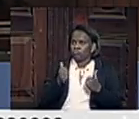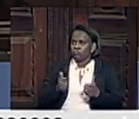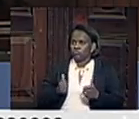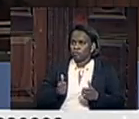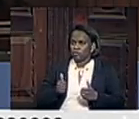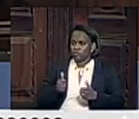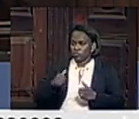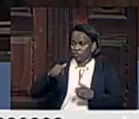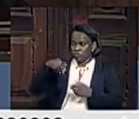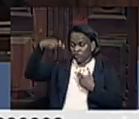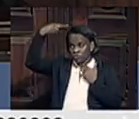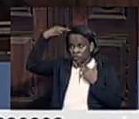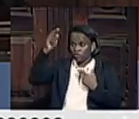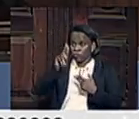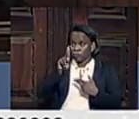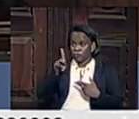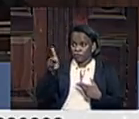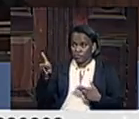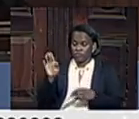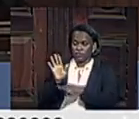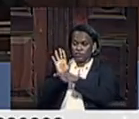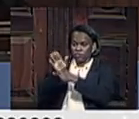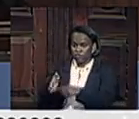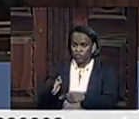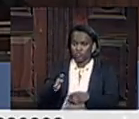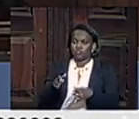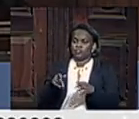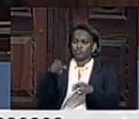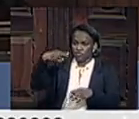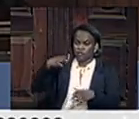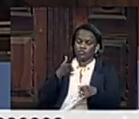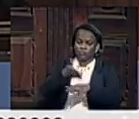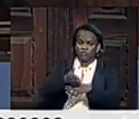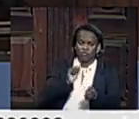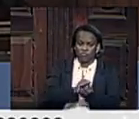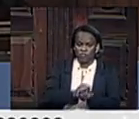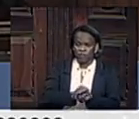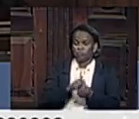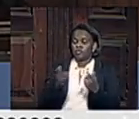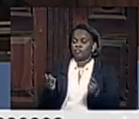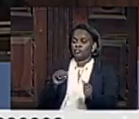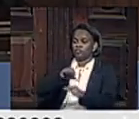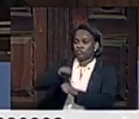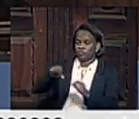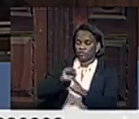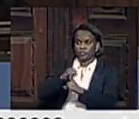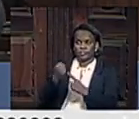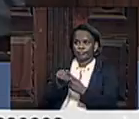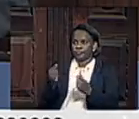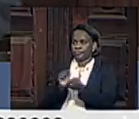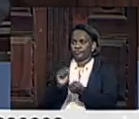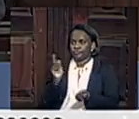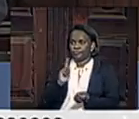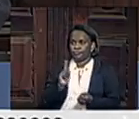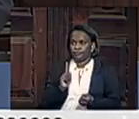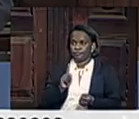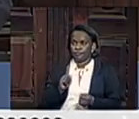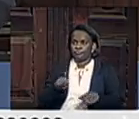chegou juntinha com a UPP. Só que a contrapartida social não chegou junto. E